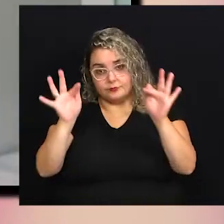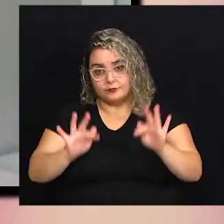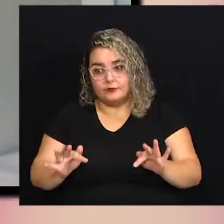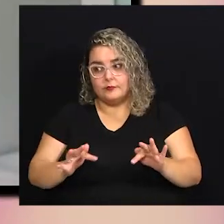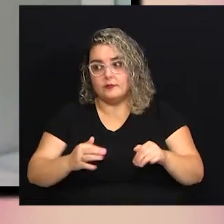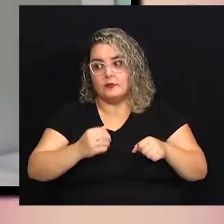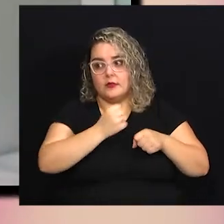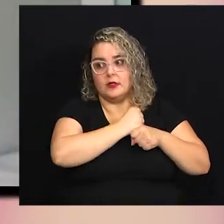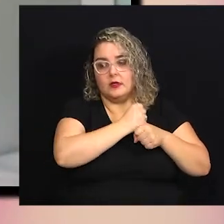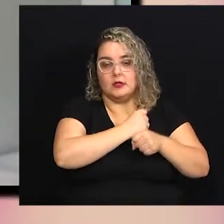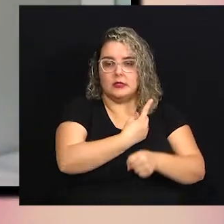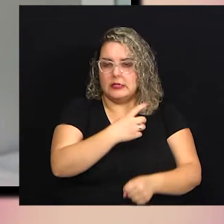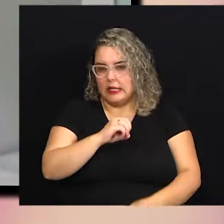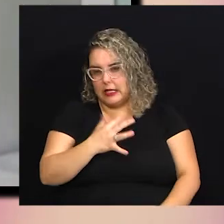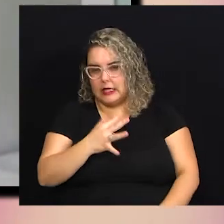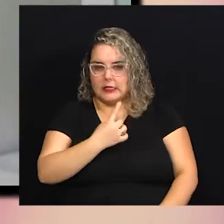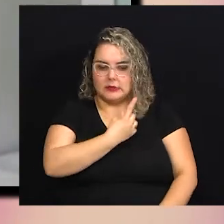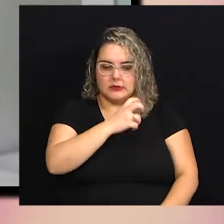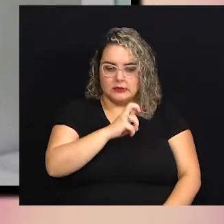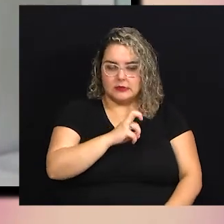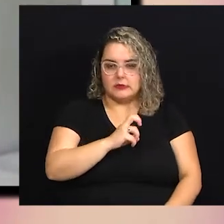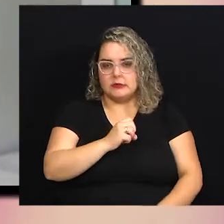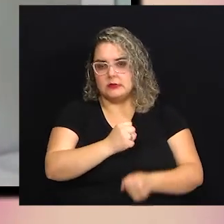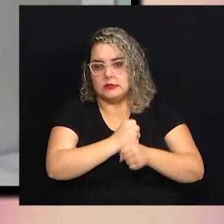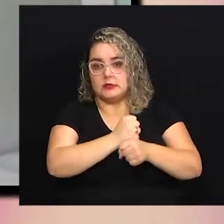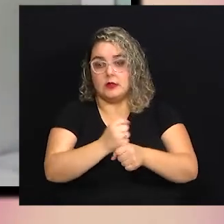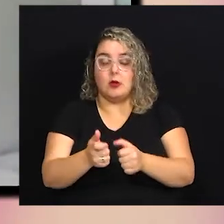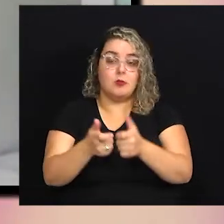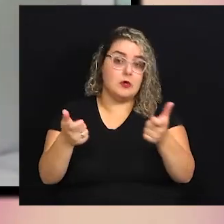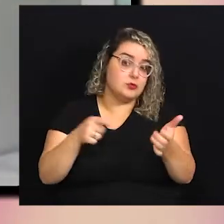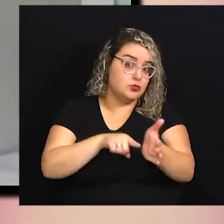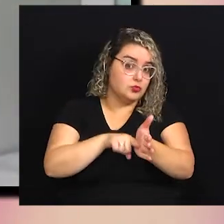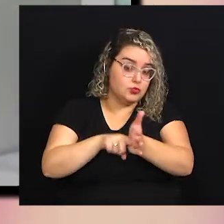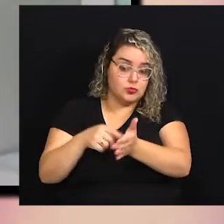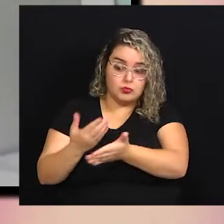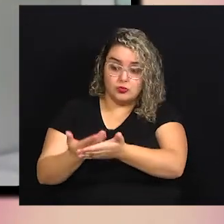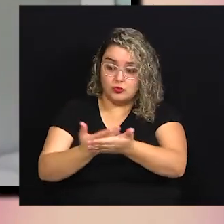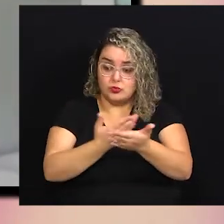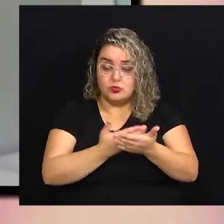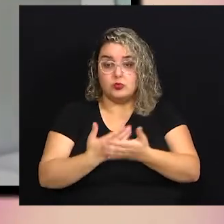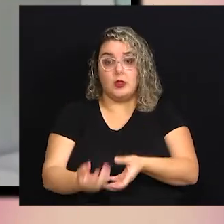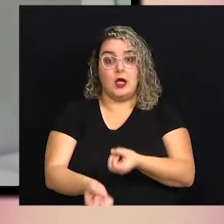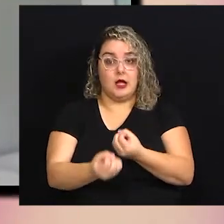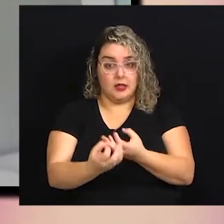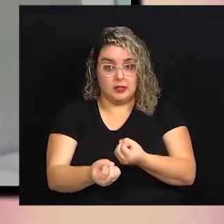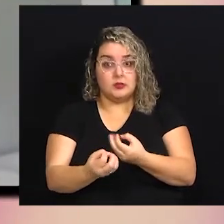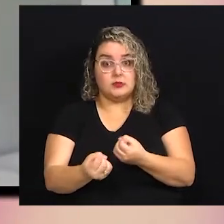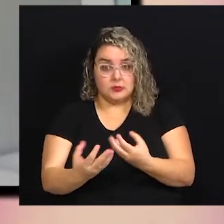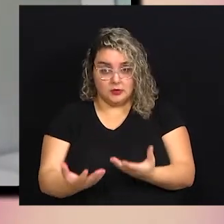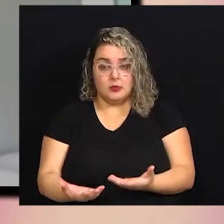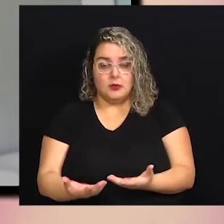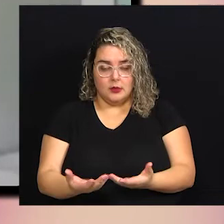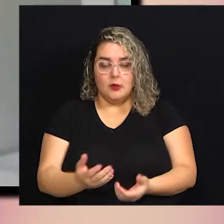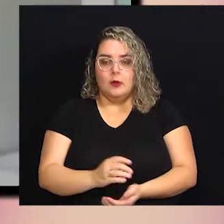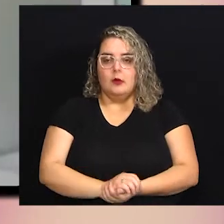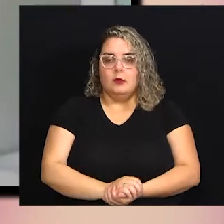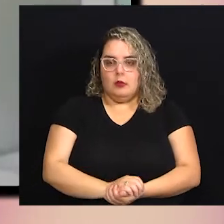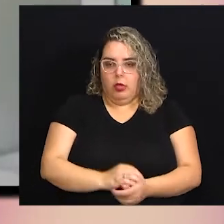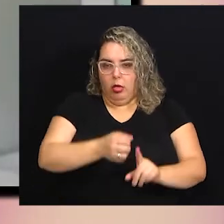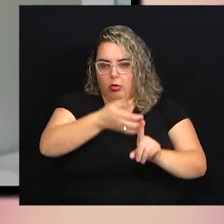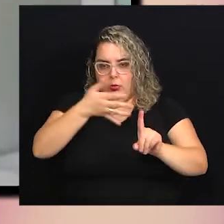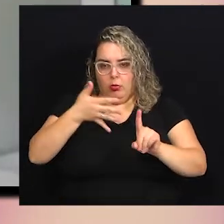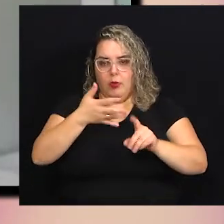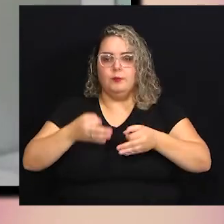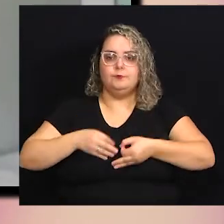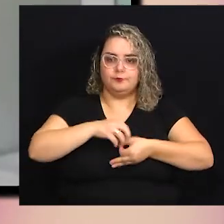Felizmente, nos últimos 10, 15 anos, aumentou muito os estudos, né? a informação, né, sobre a